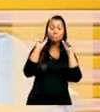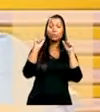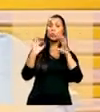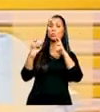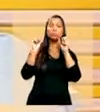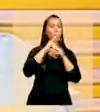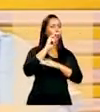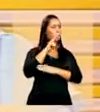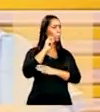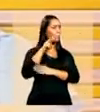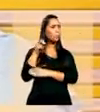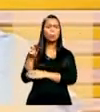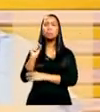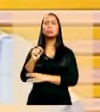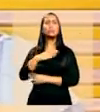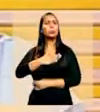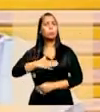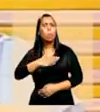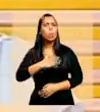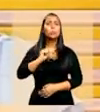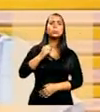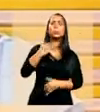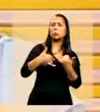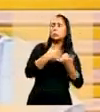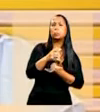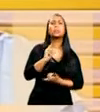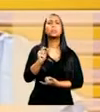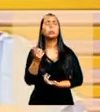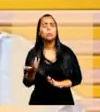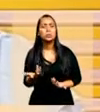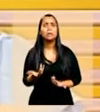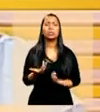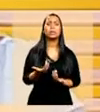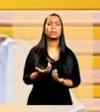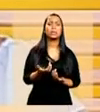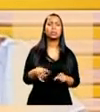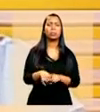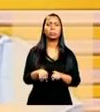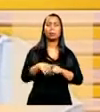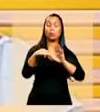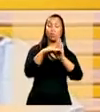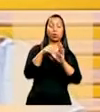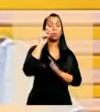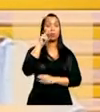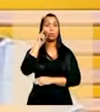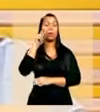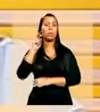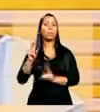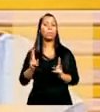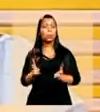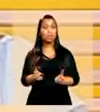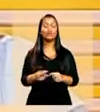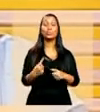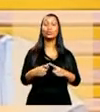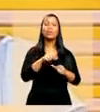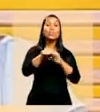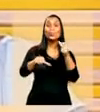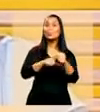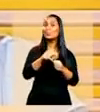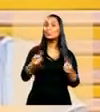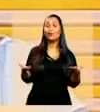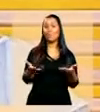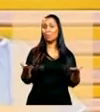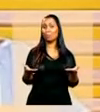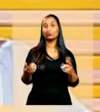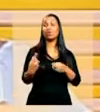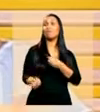atenção em tudo. O que eles gostam, que tipo de jogo, assistir os mesmos programas que eles, porque está tudo